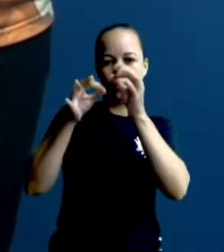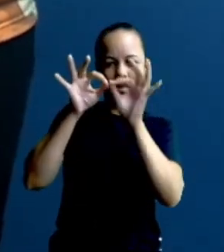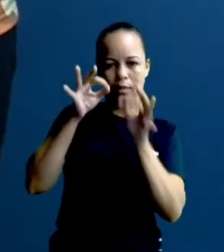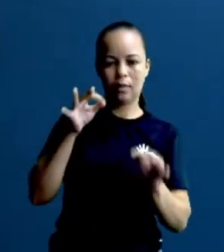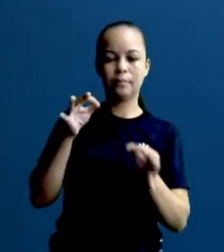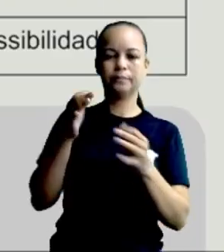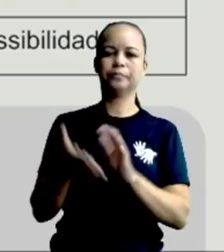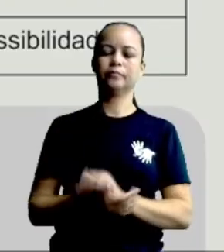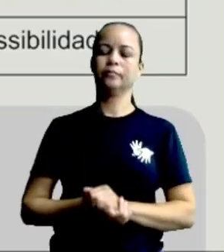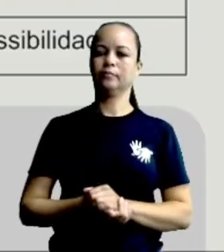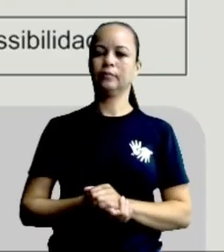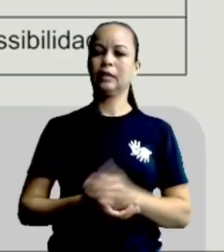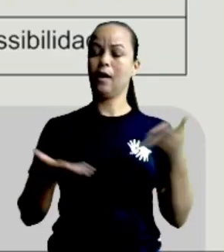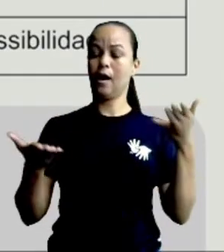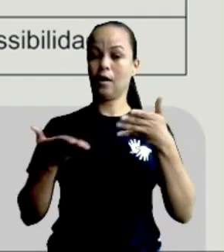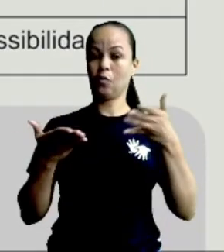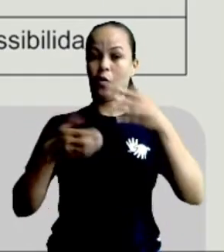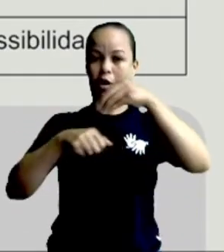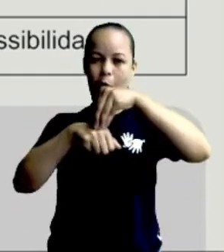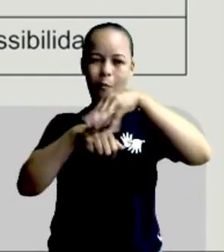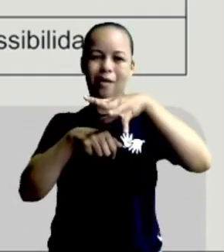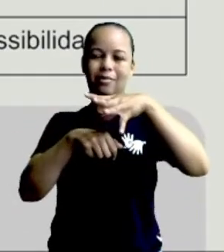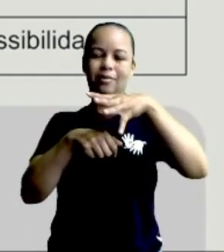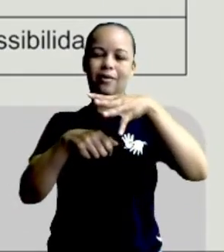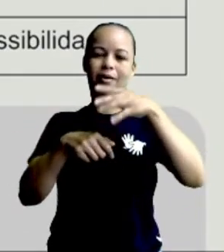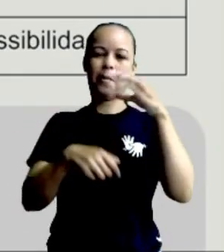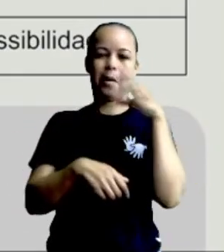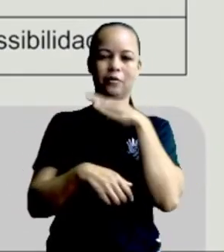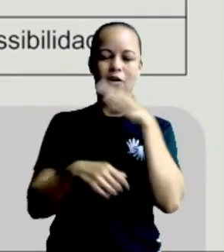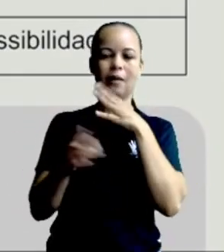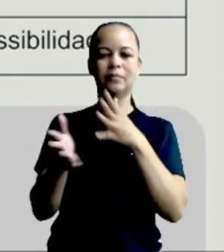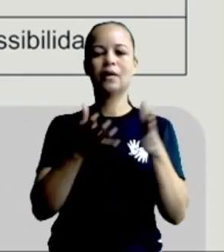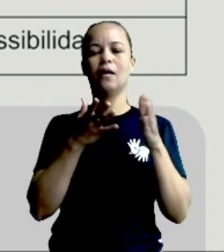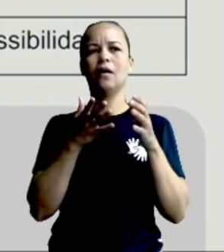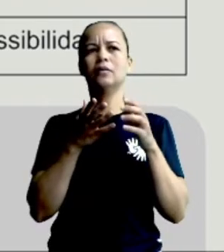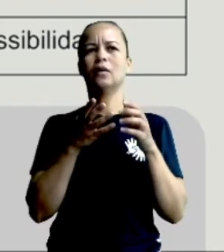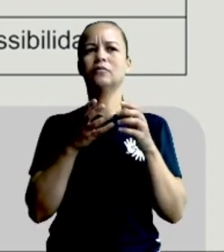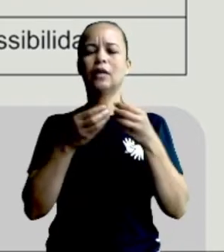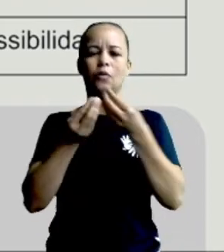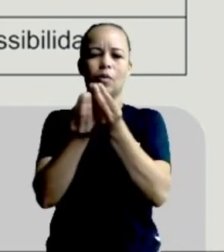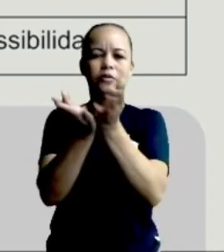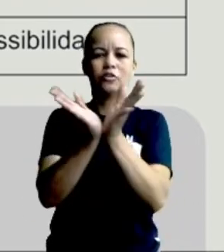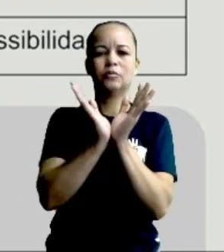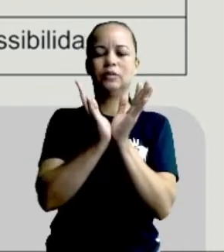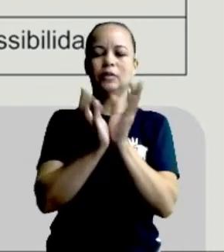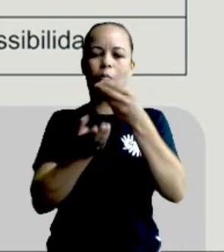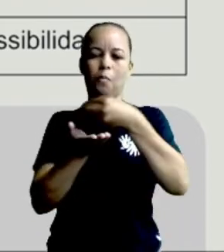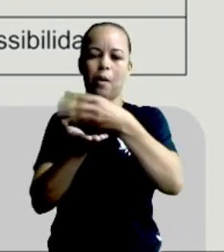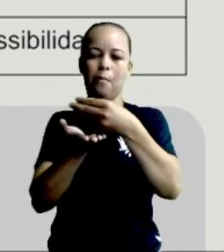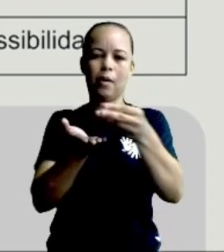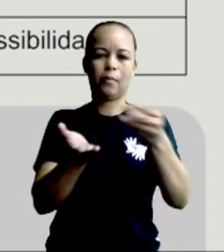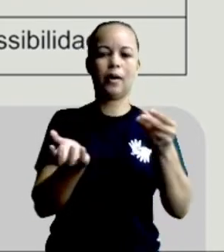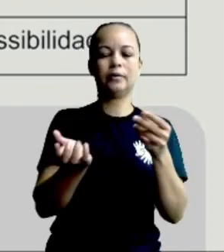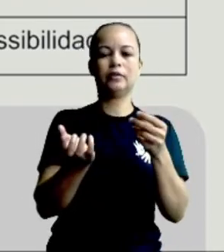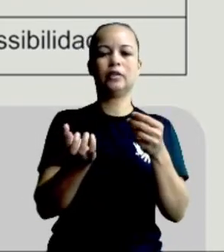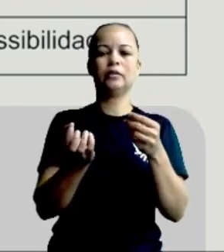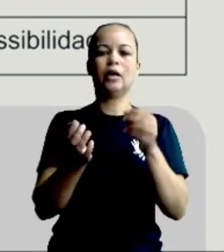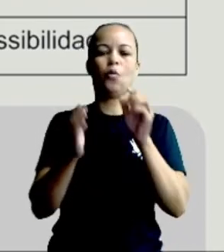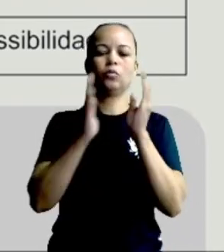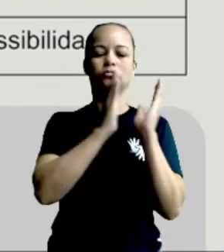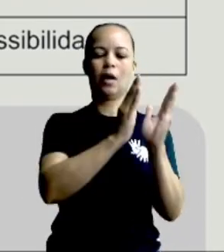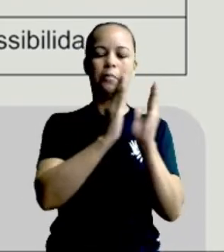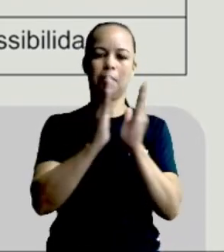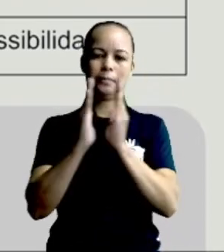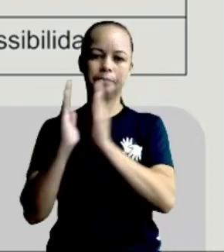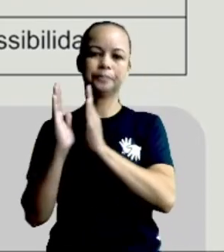vamos a uma dica mais rápida. Se fizermos uma distribuição das cartas de acordo com a posição que ocupam no